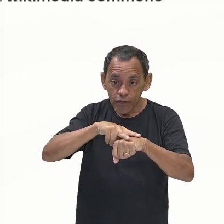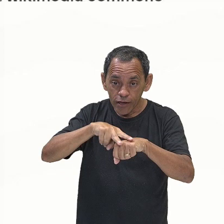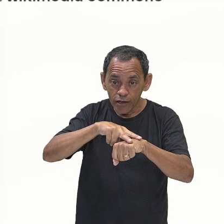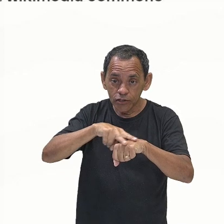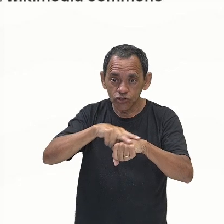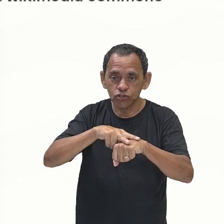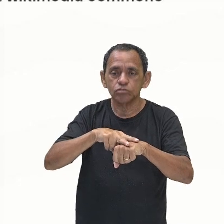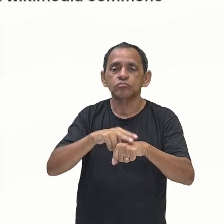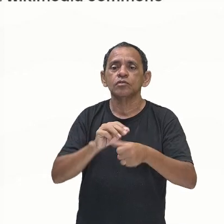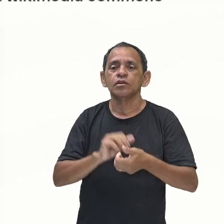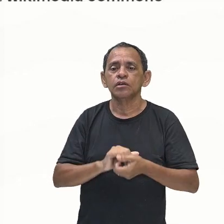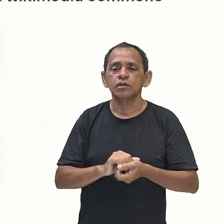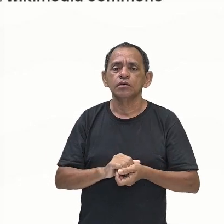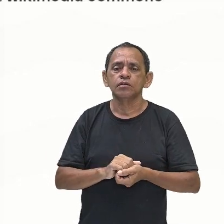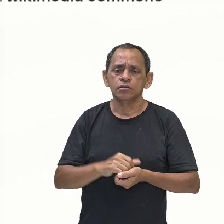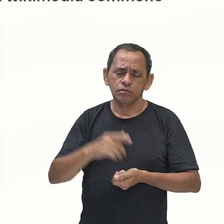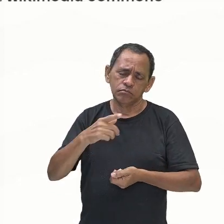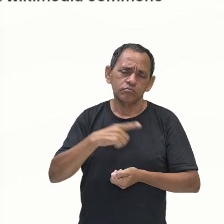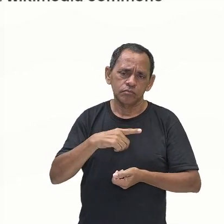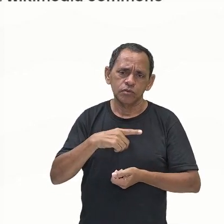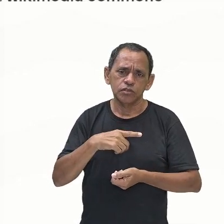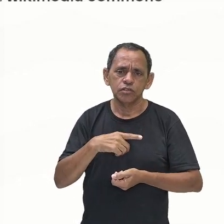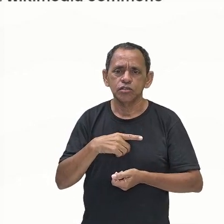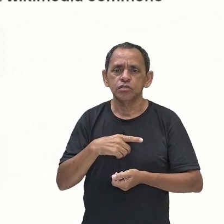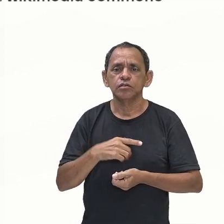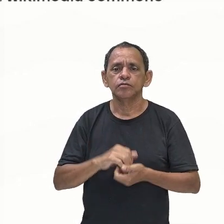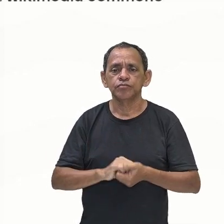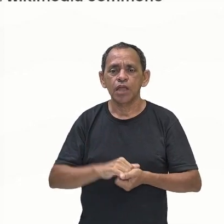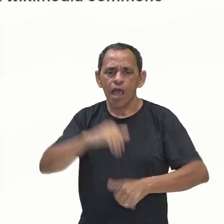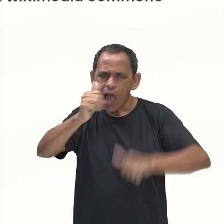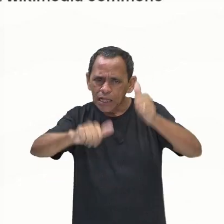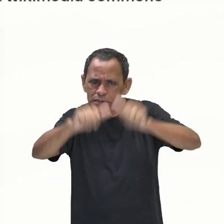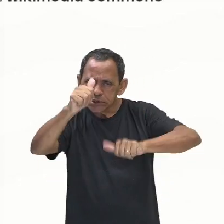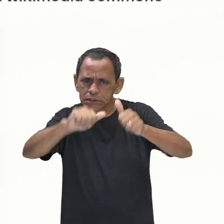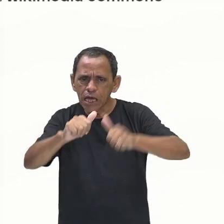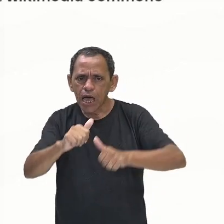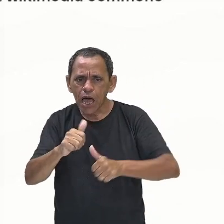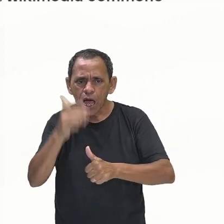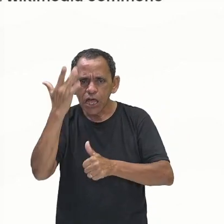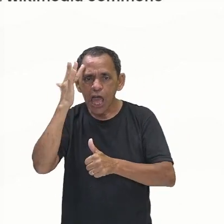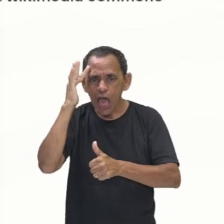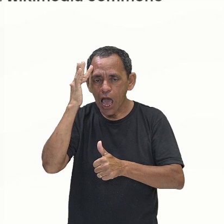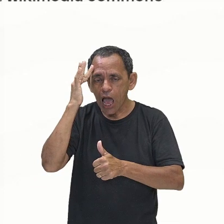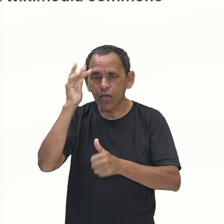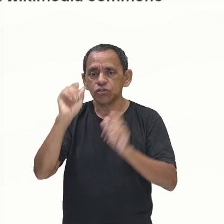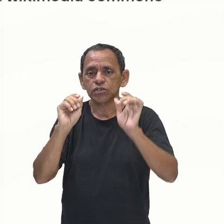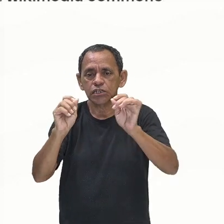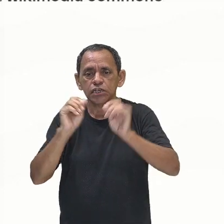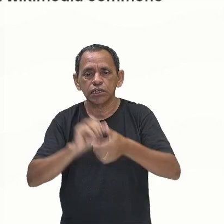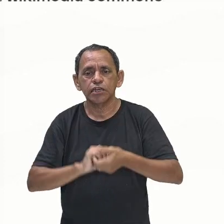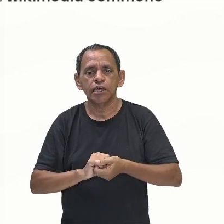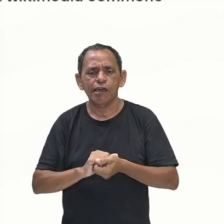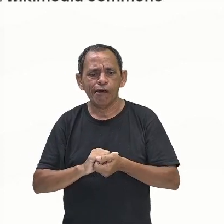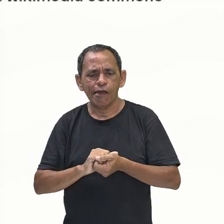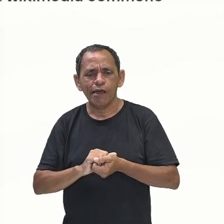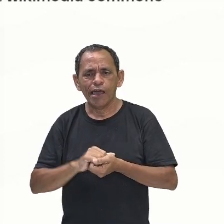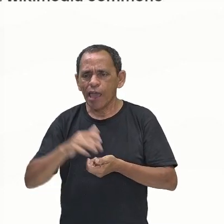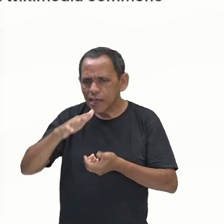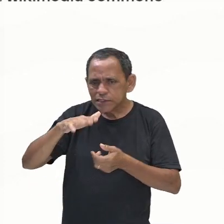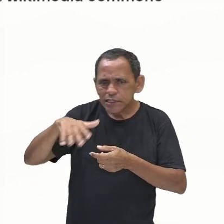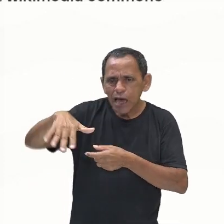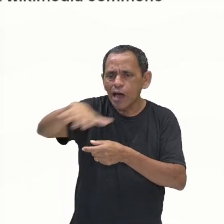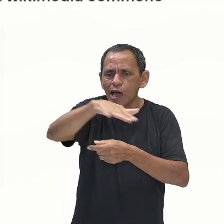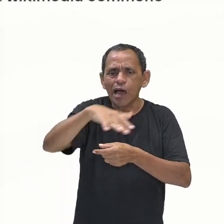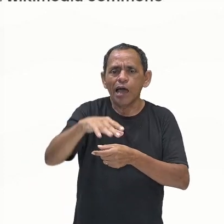natureza. A parte que é rosada não tem cobertura vegetal. Então aqui nós temos diversos tons de rosa, do